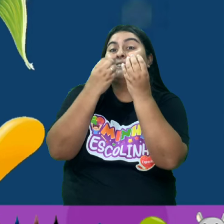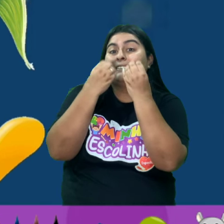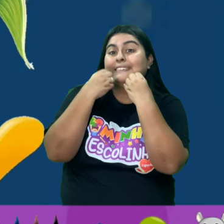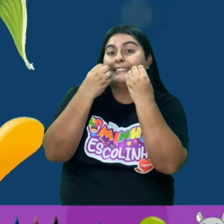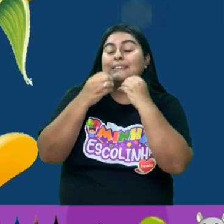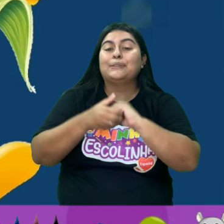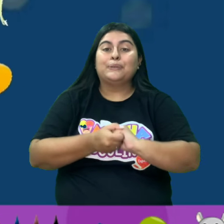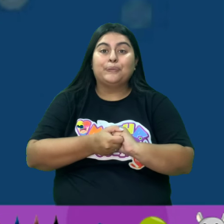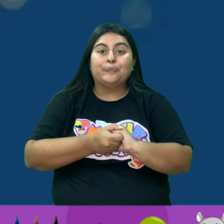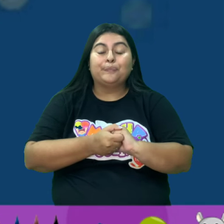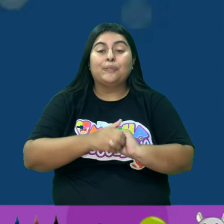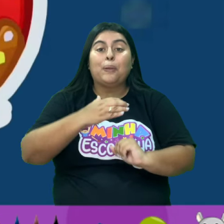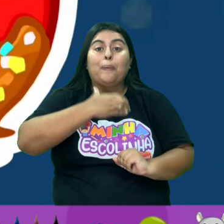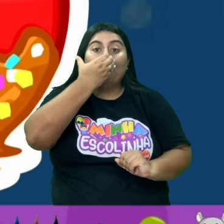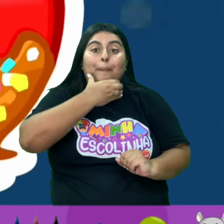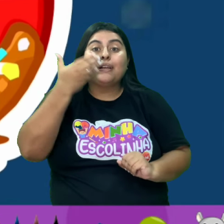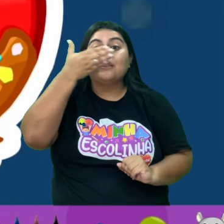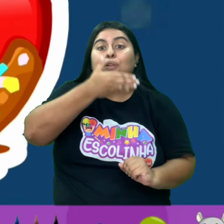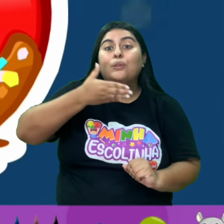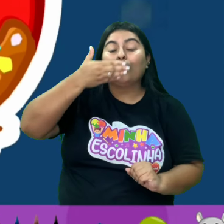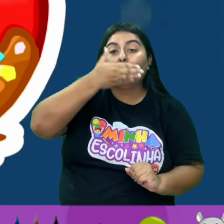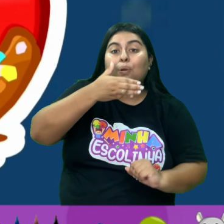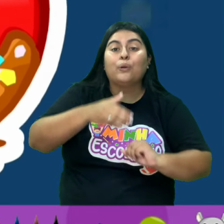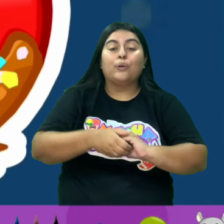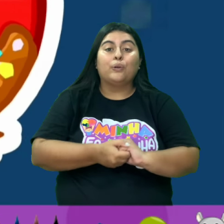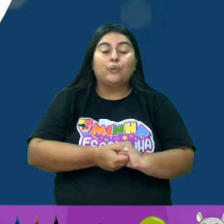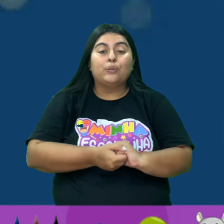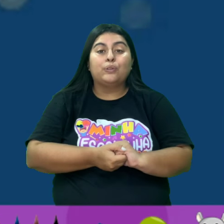milho, maçã do amor,